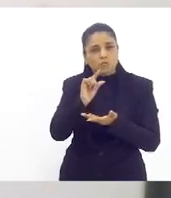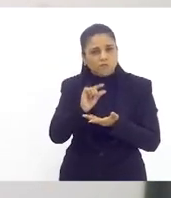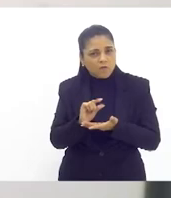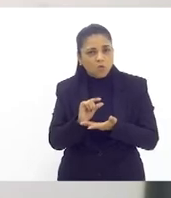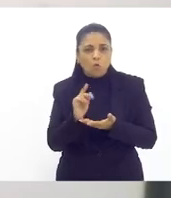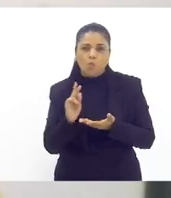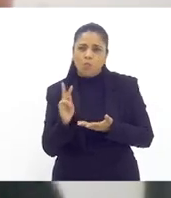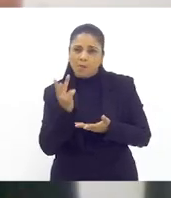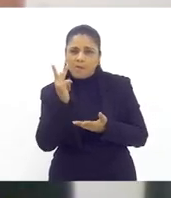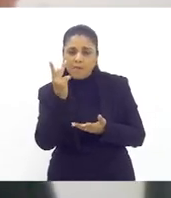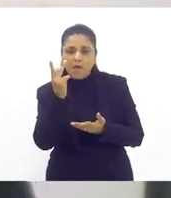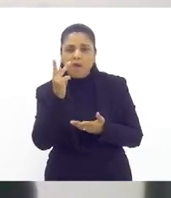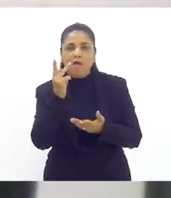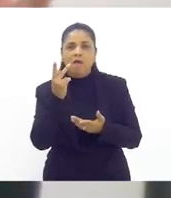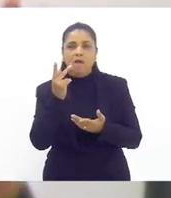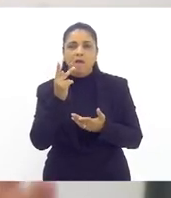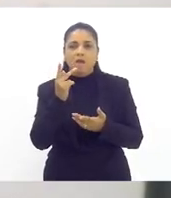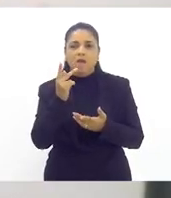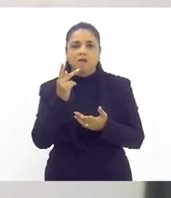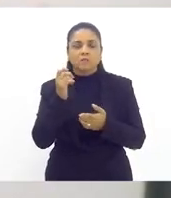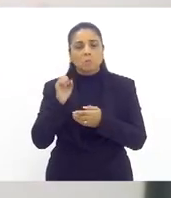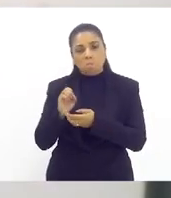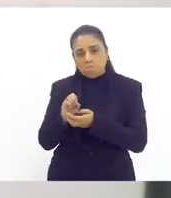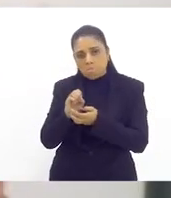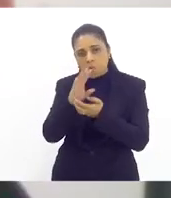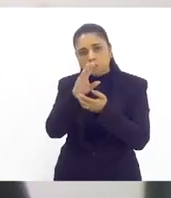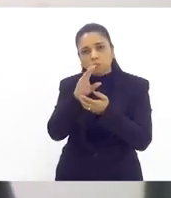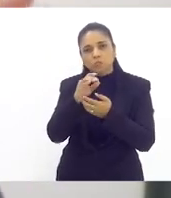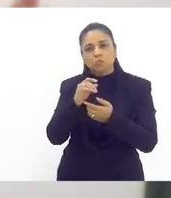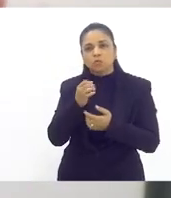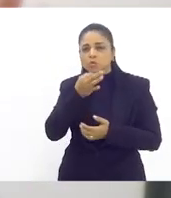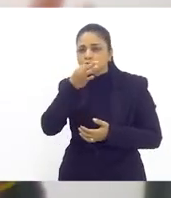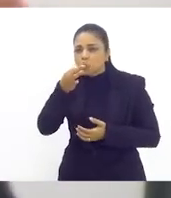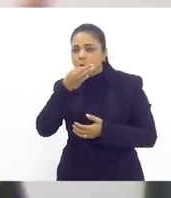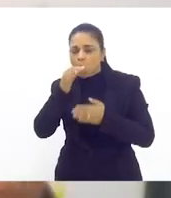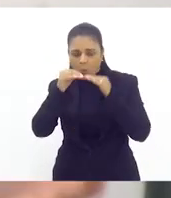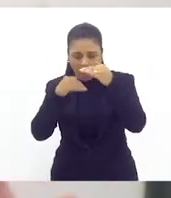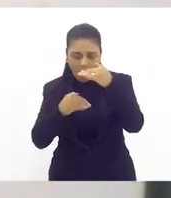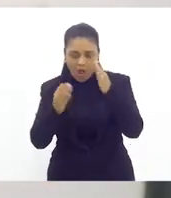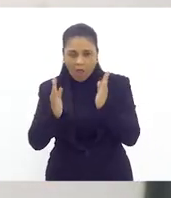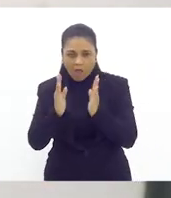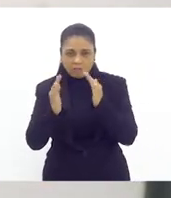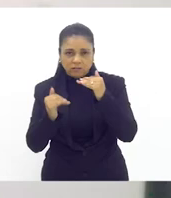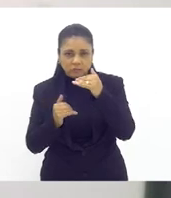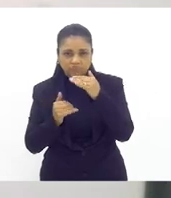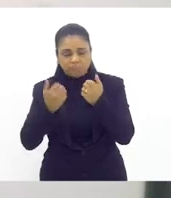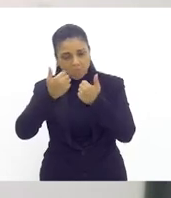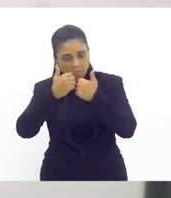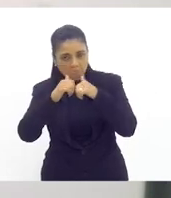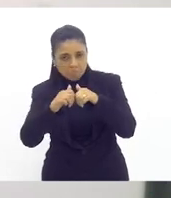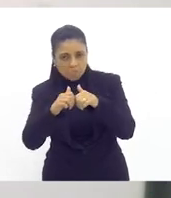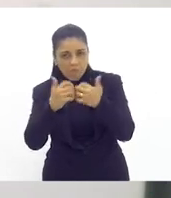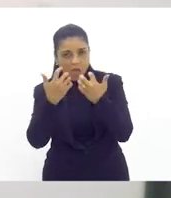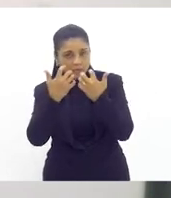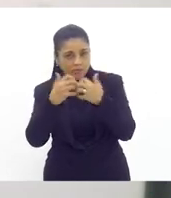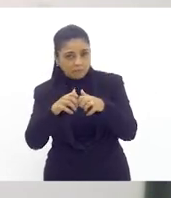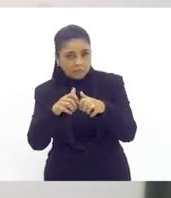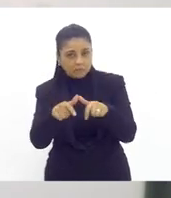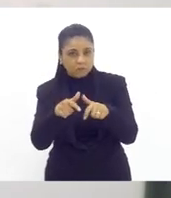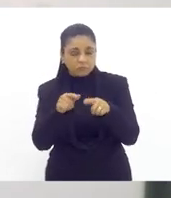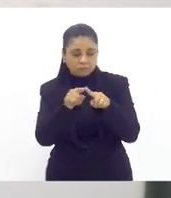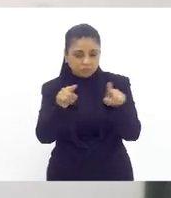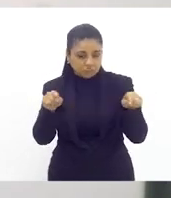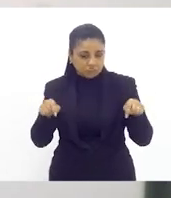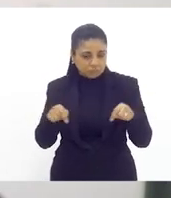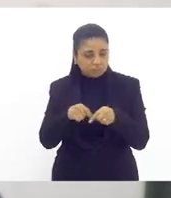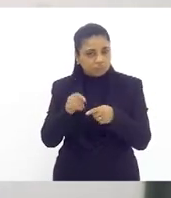valores mas às vezes tendo uma projetor uma caixa de som uma adaptação básica ali numa sala de cinema para pequenos